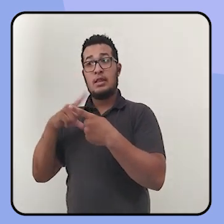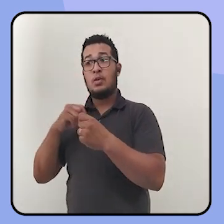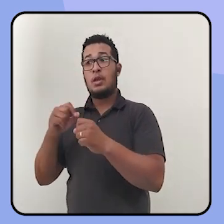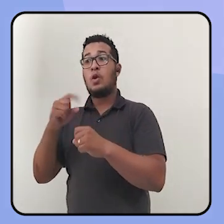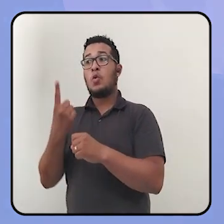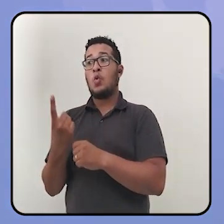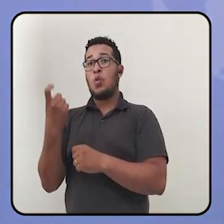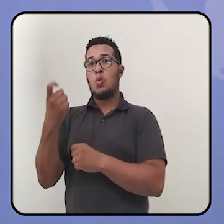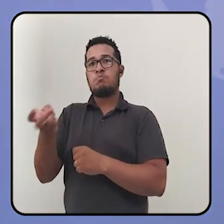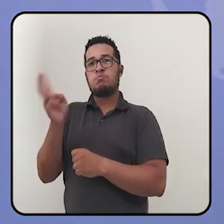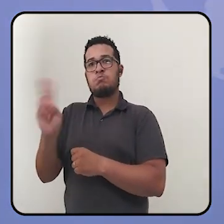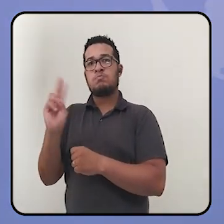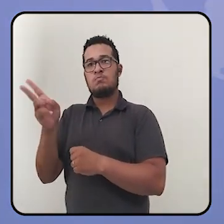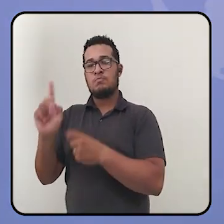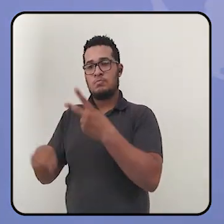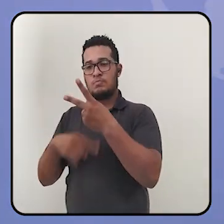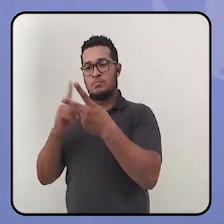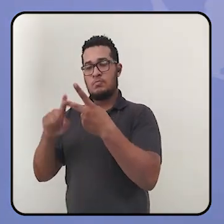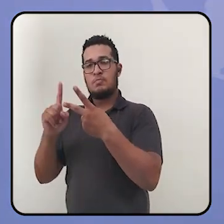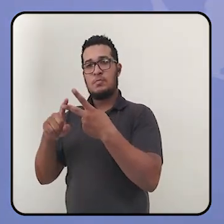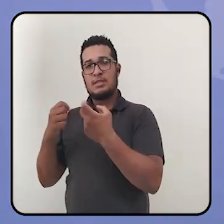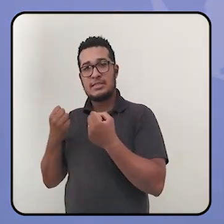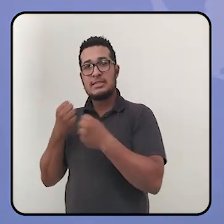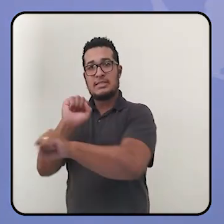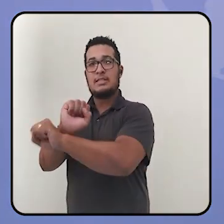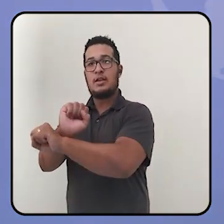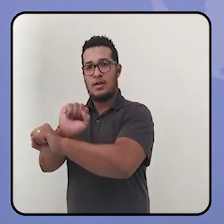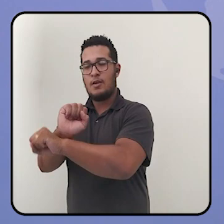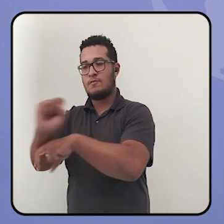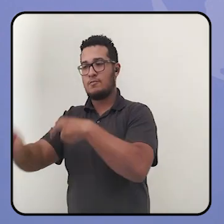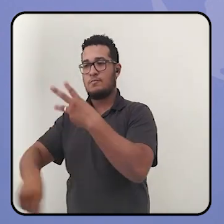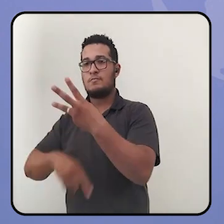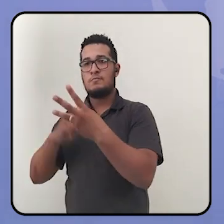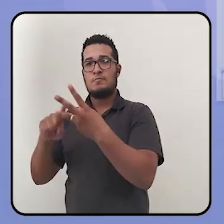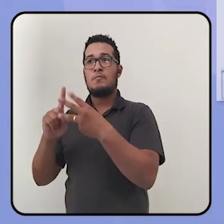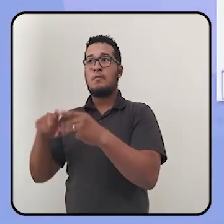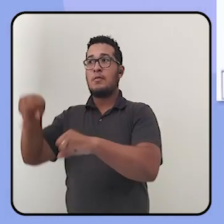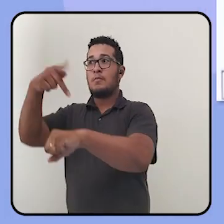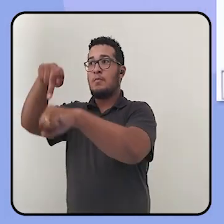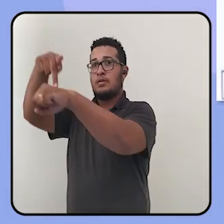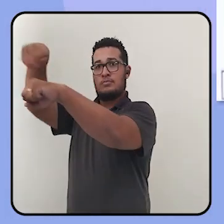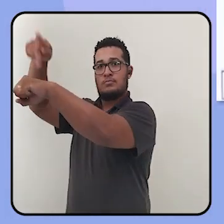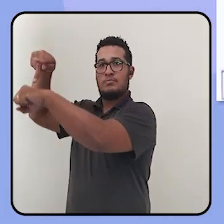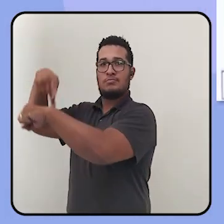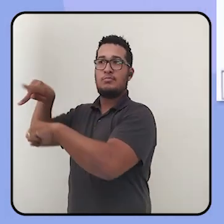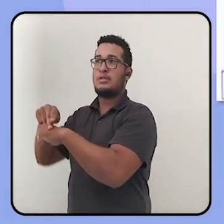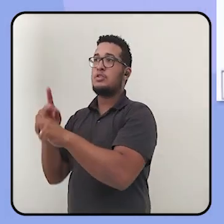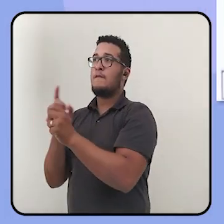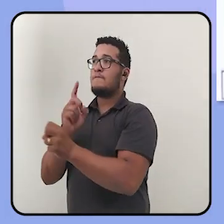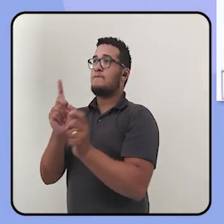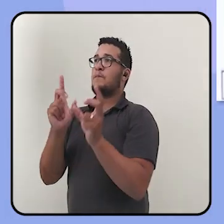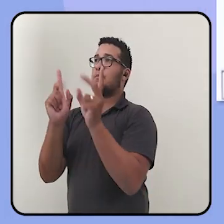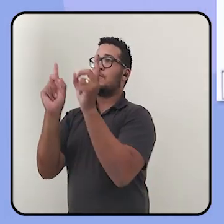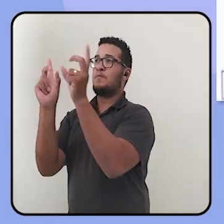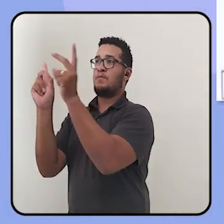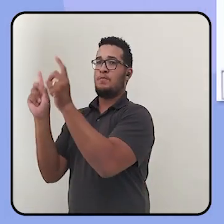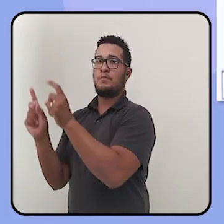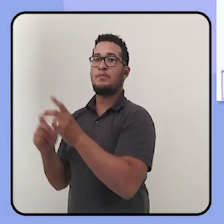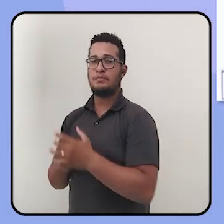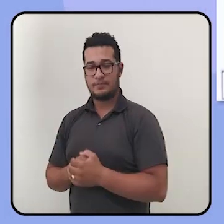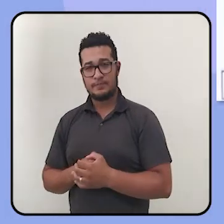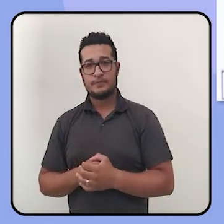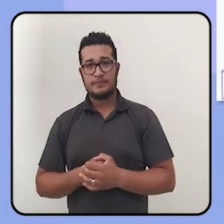pode verificar, retrata as rotas comerciais, ou melhor, as rotas de migração dos povos pré-históricos. Nós temos